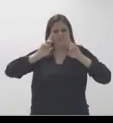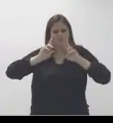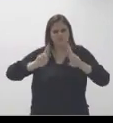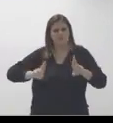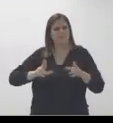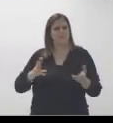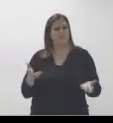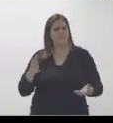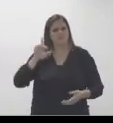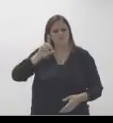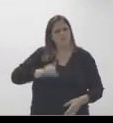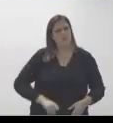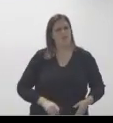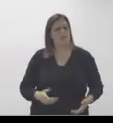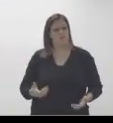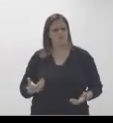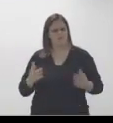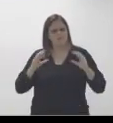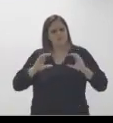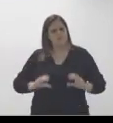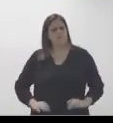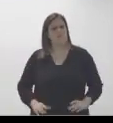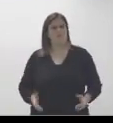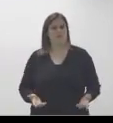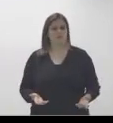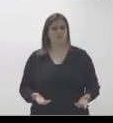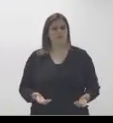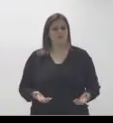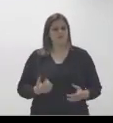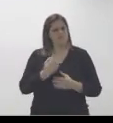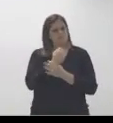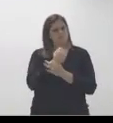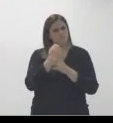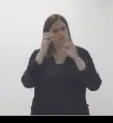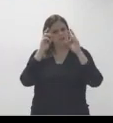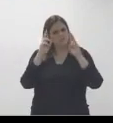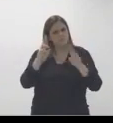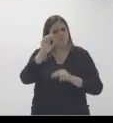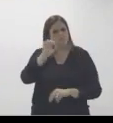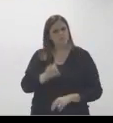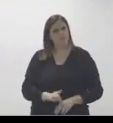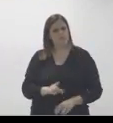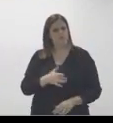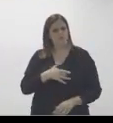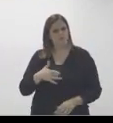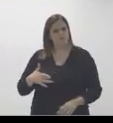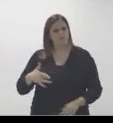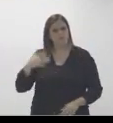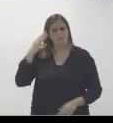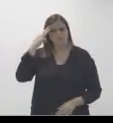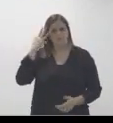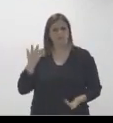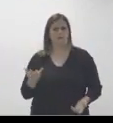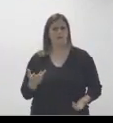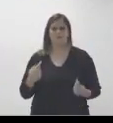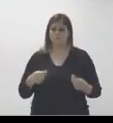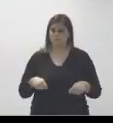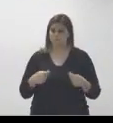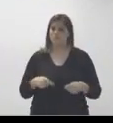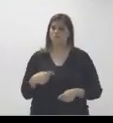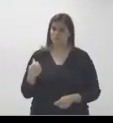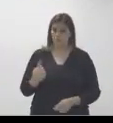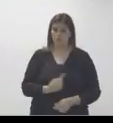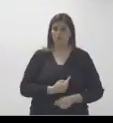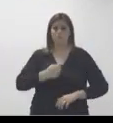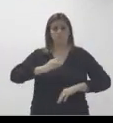ea garantia da saúde mental é fundamental nos enfrentamentos que a gente tem que fazer enquanto categoria